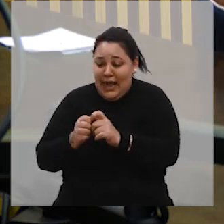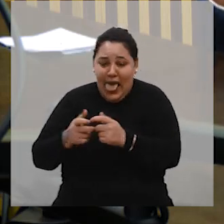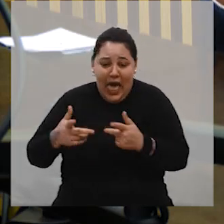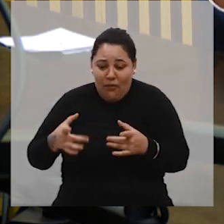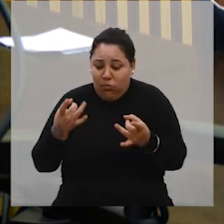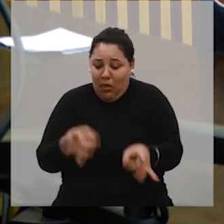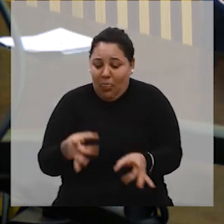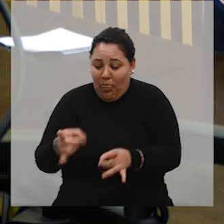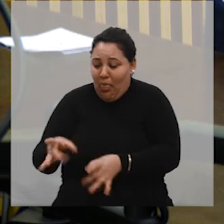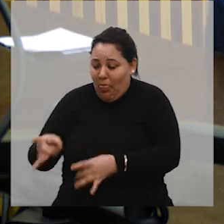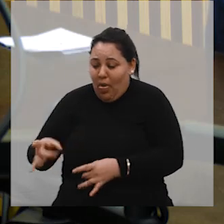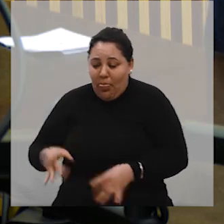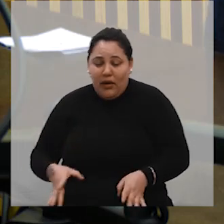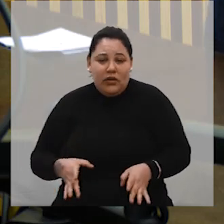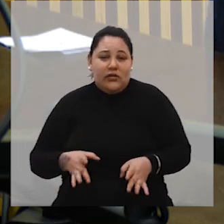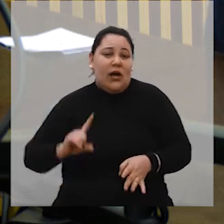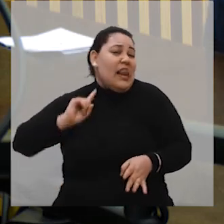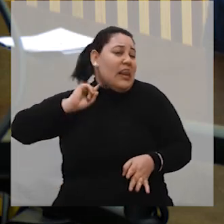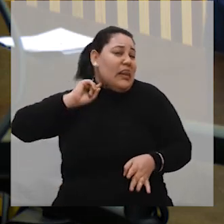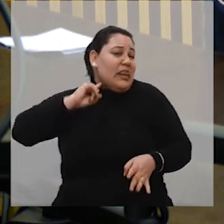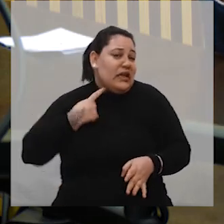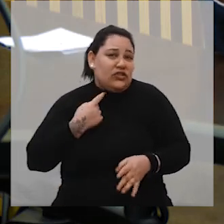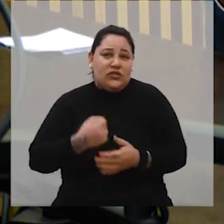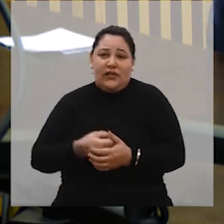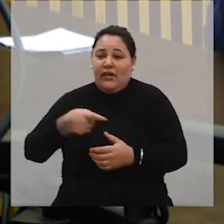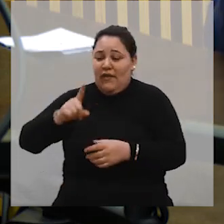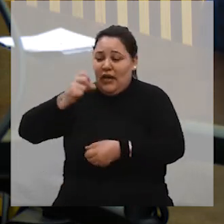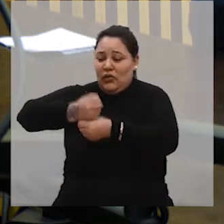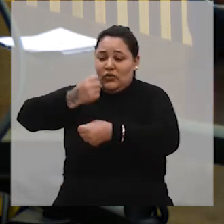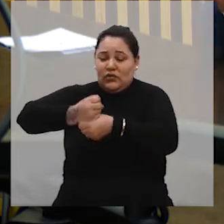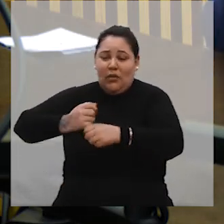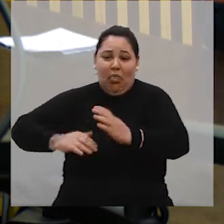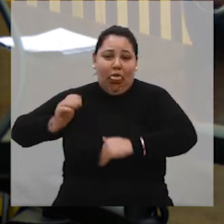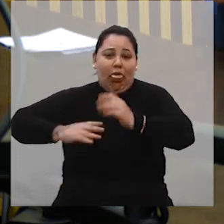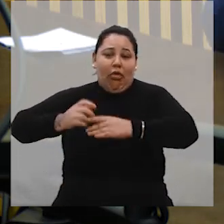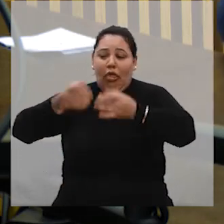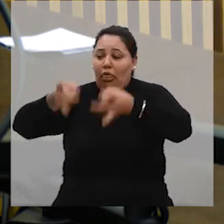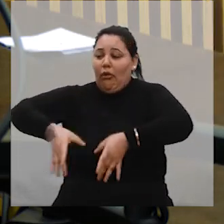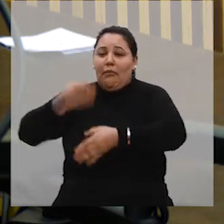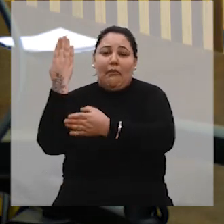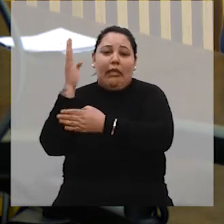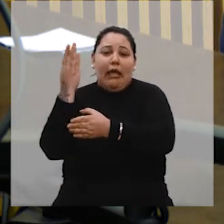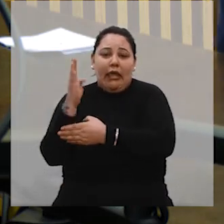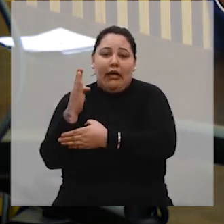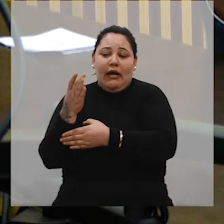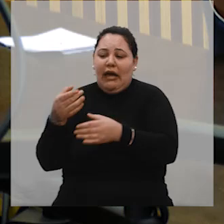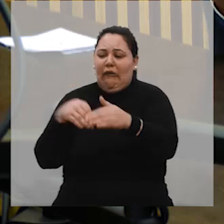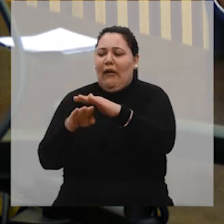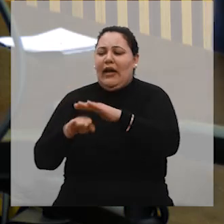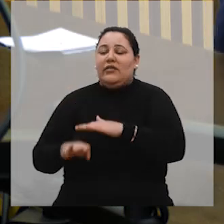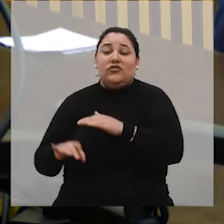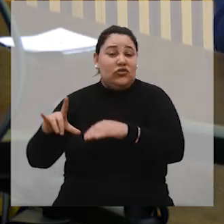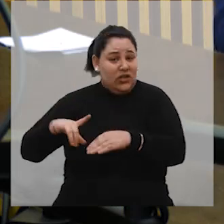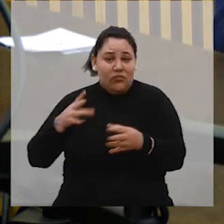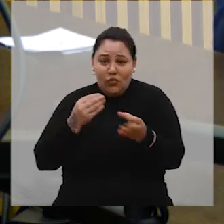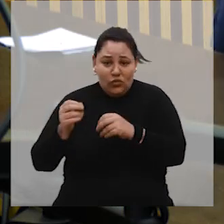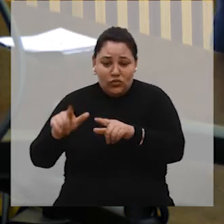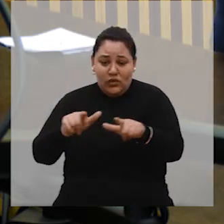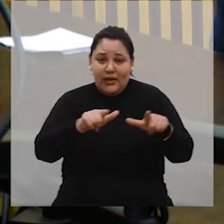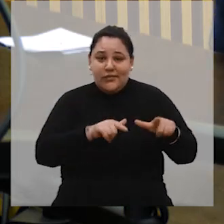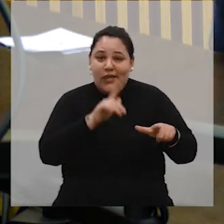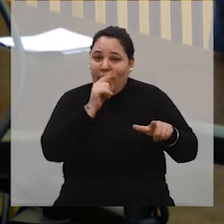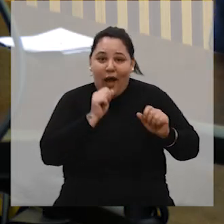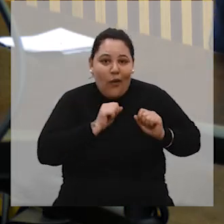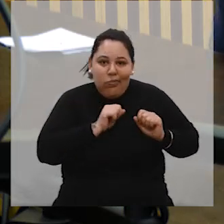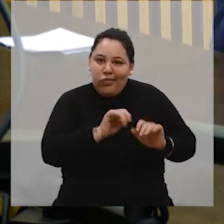materiais de depósito, assim, vai construir um galpão, sobra madeira, fica aquele negócio acumulado, que a gente tem muito disso, né? E a